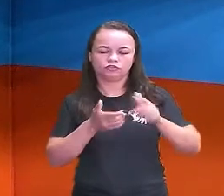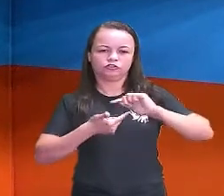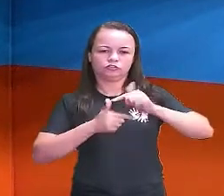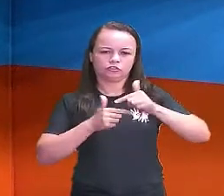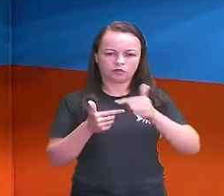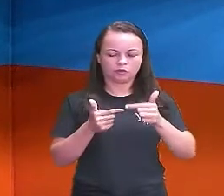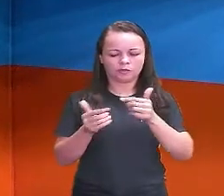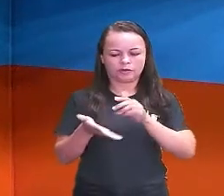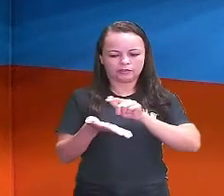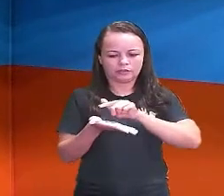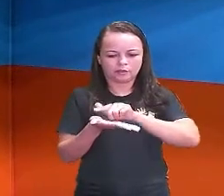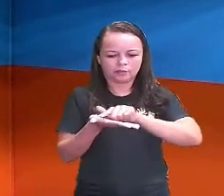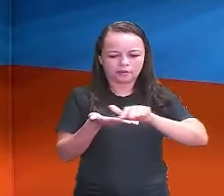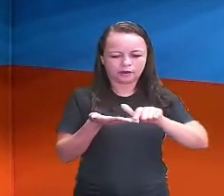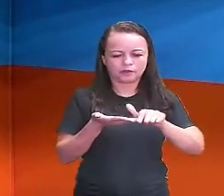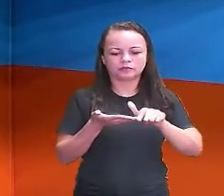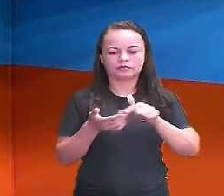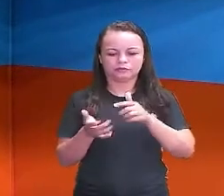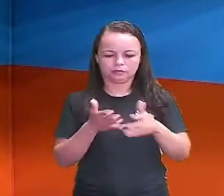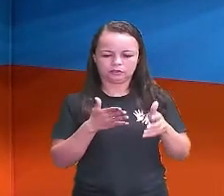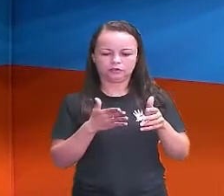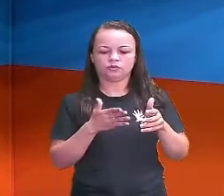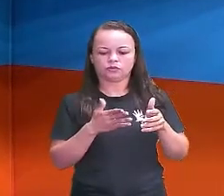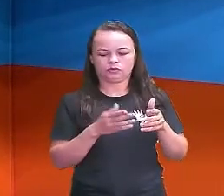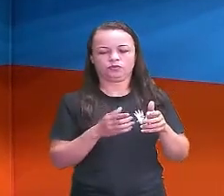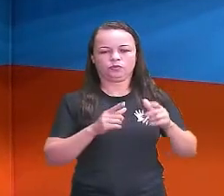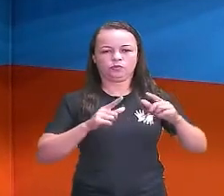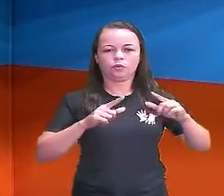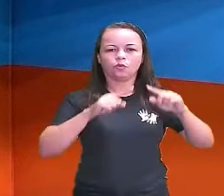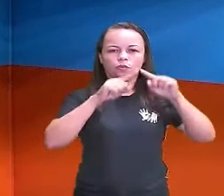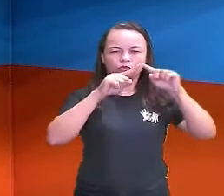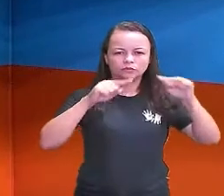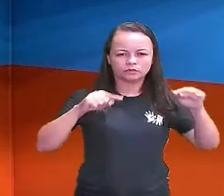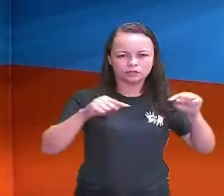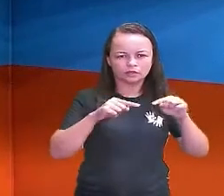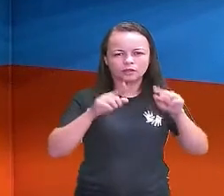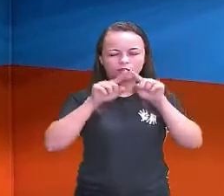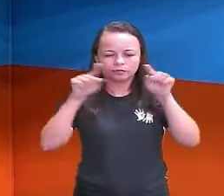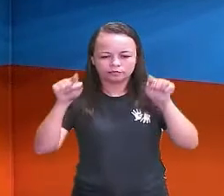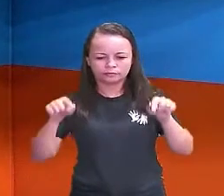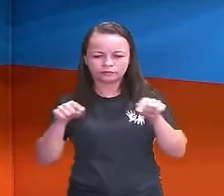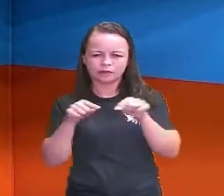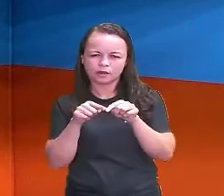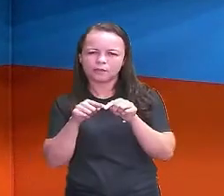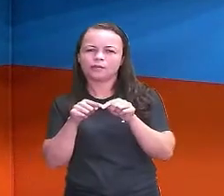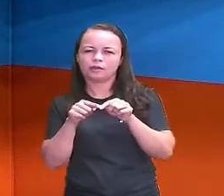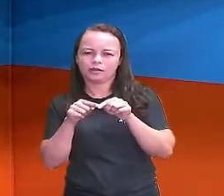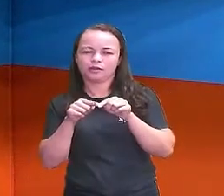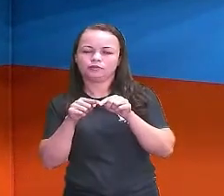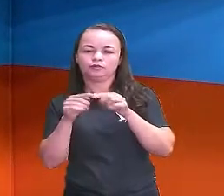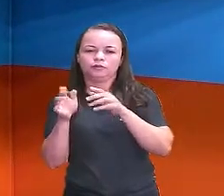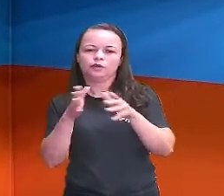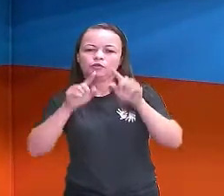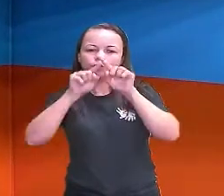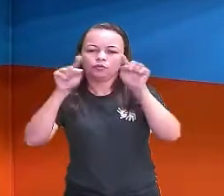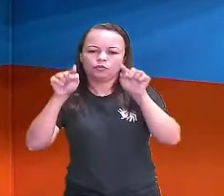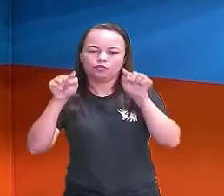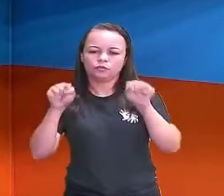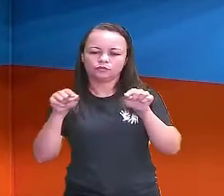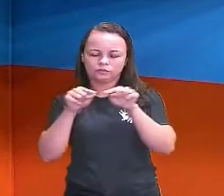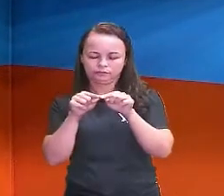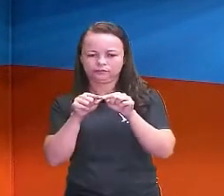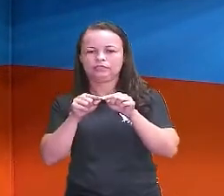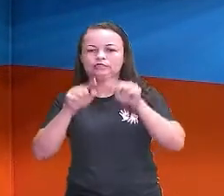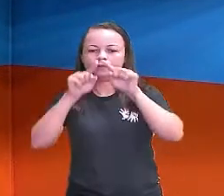o triângulo, o quadrado, o retângulo e o trapézio. E o tema da nossa aula de hoje é reconhecimento de figuras planas,